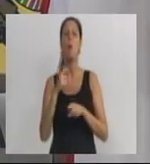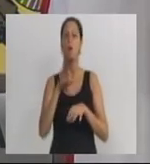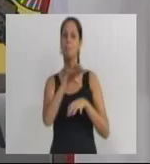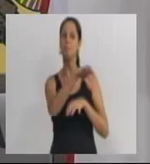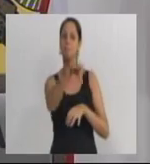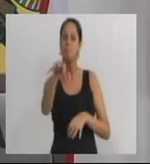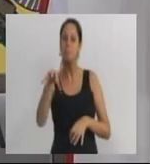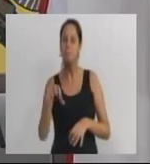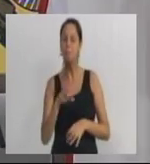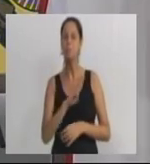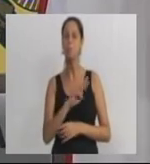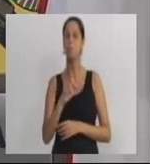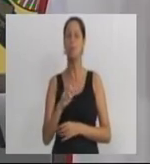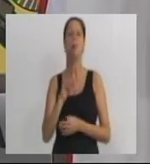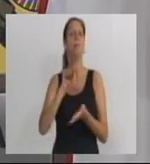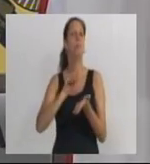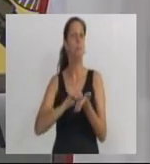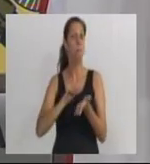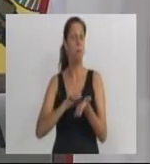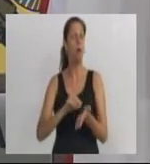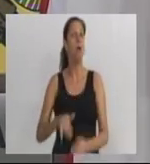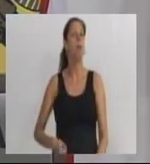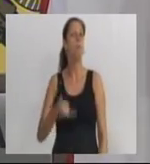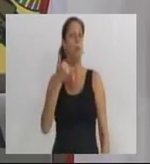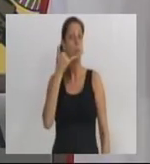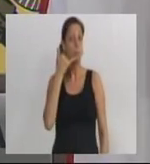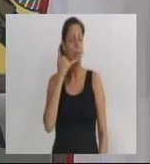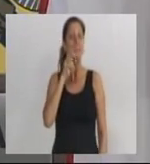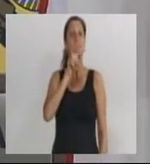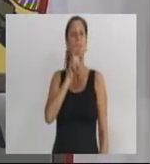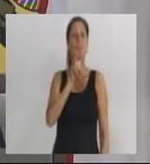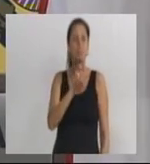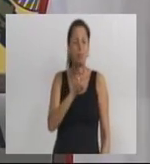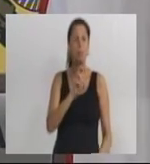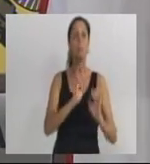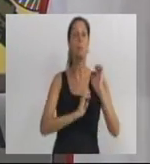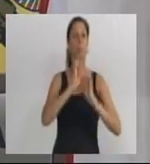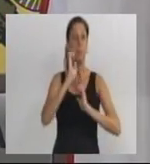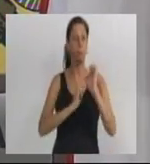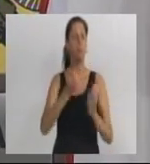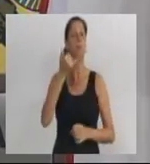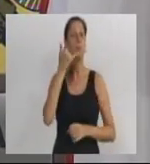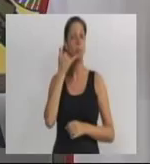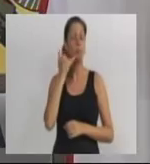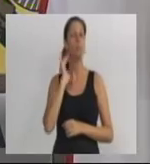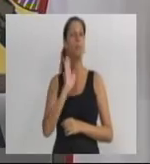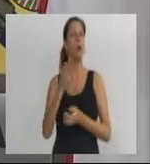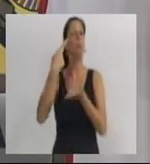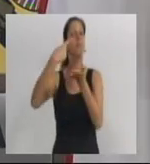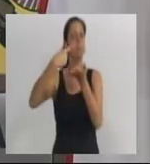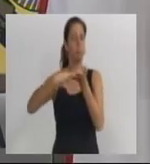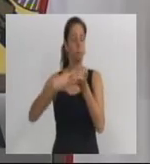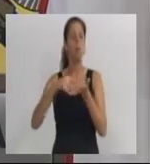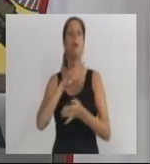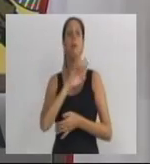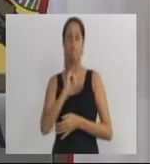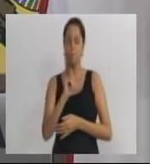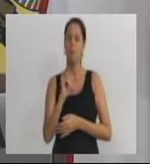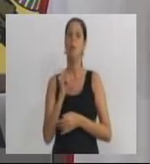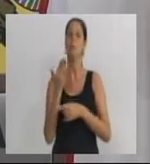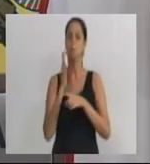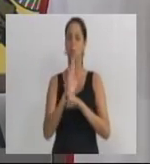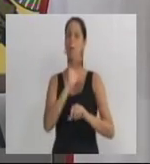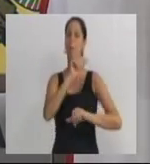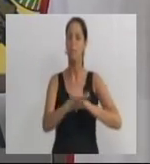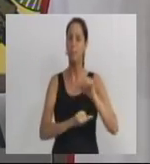atendida. E dizer... As 5 operadoras se comprometeram aqui na mudança da legislação, junto com o PROCON, junto com o Ministério Público